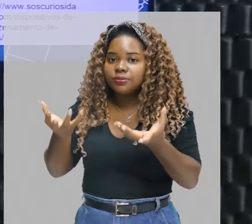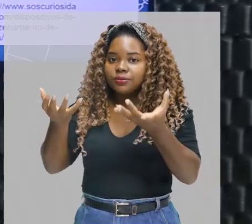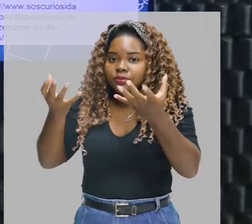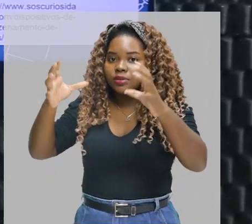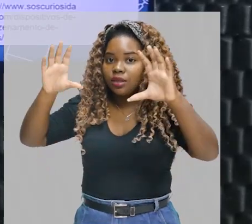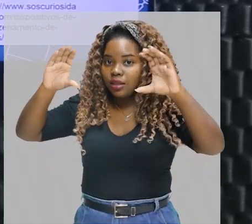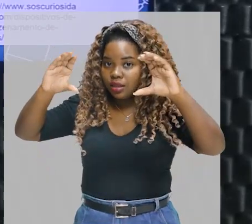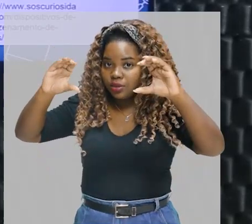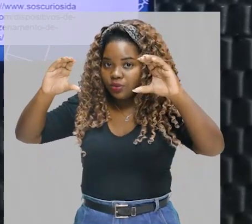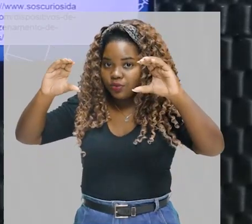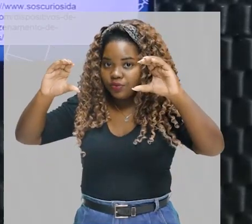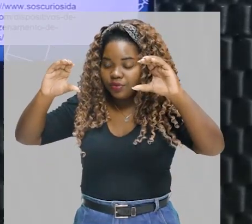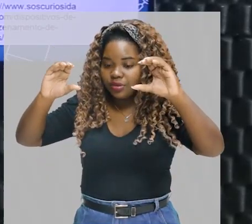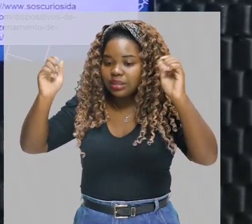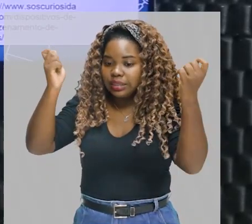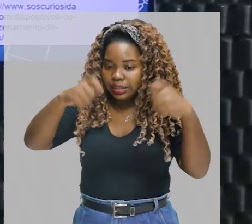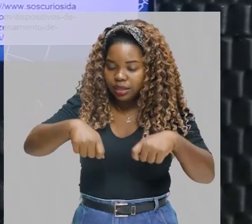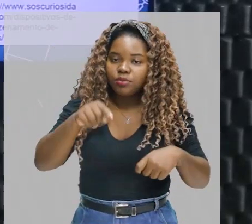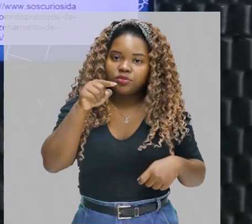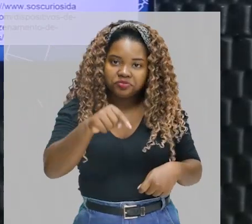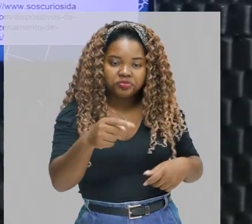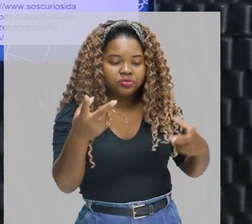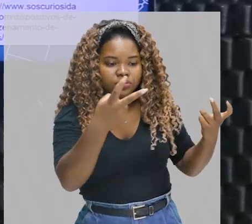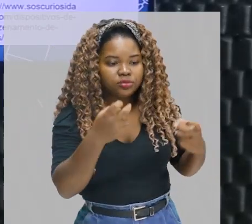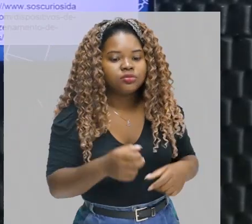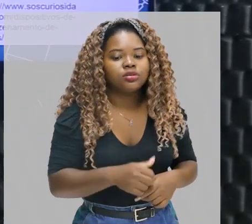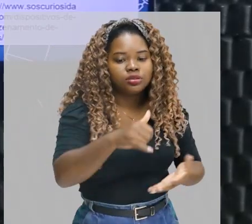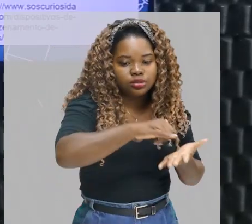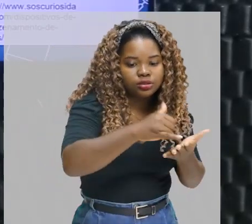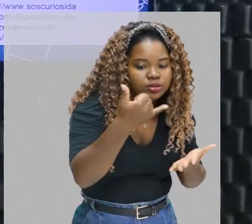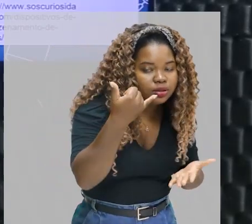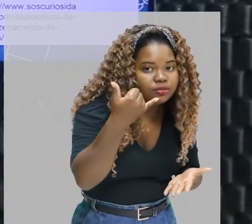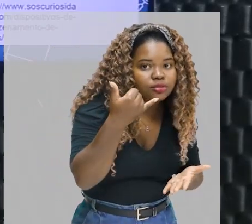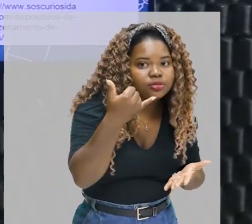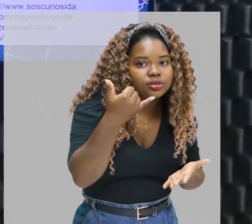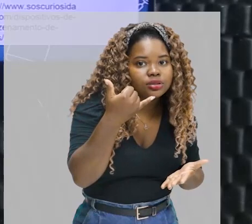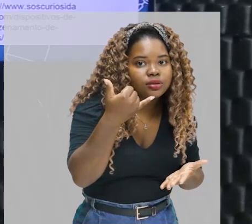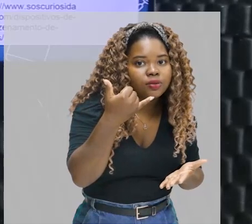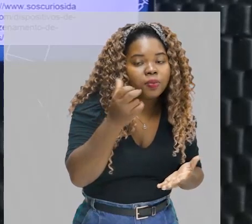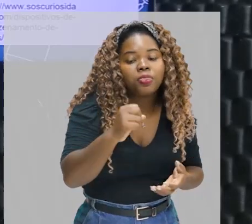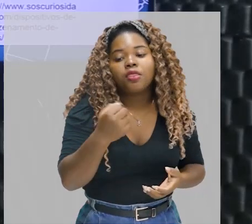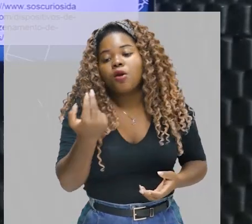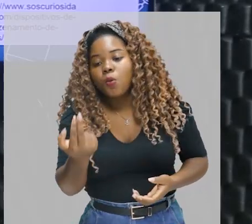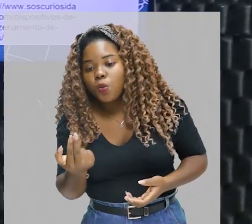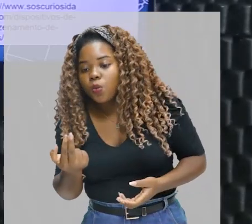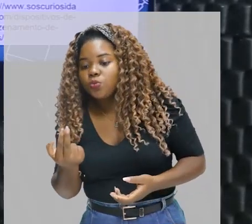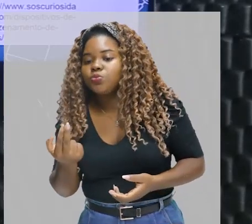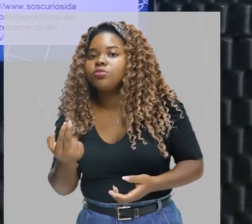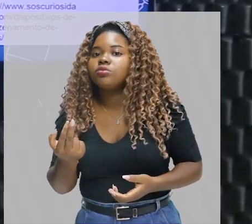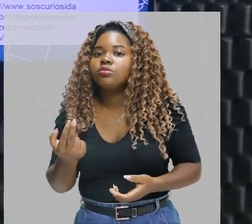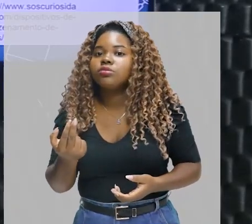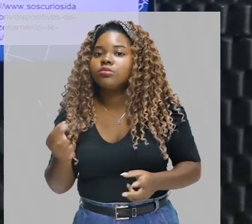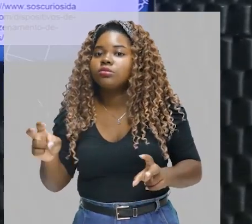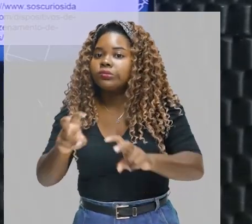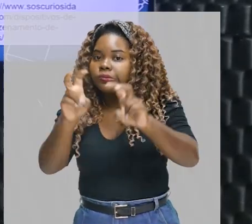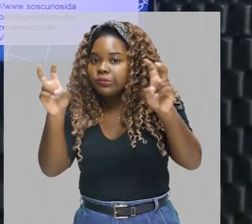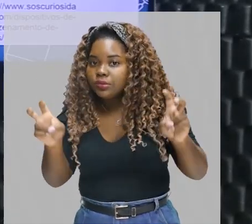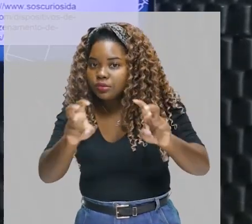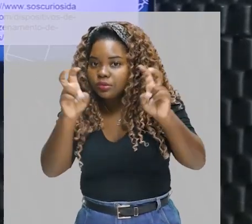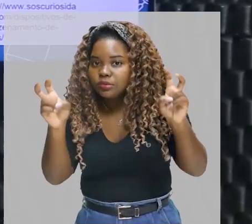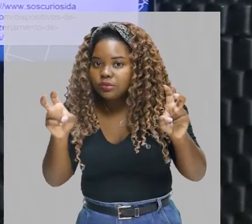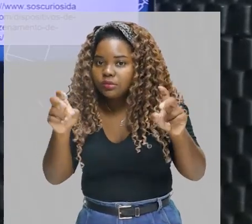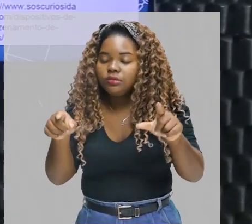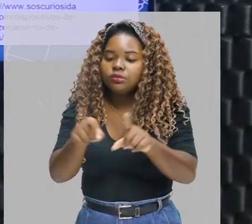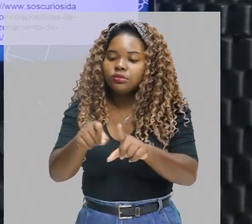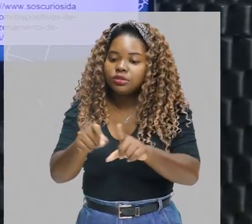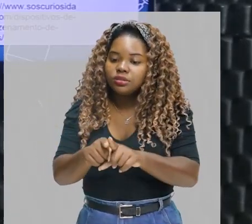acessar a plataforma pelo celular e assistir esta aula. Você pode acessar a plataforma pelo computador